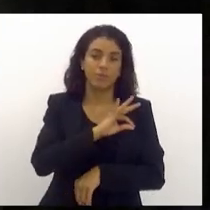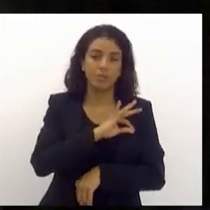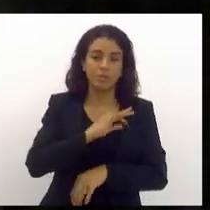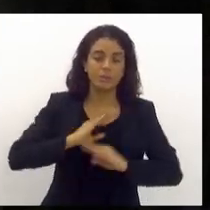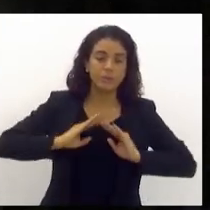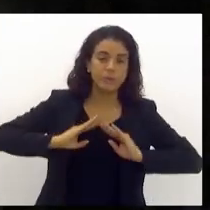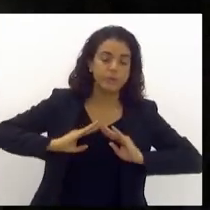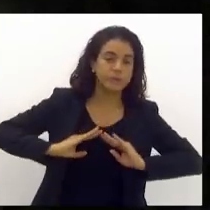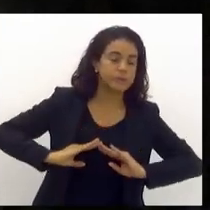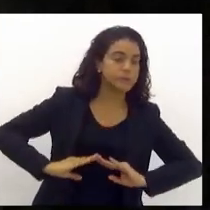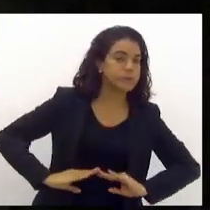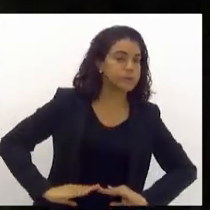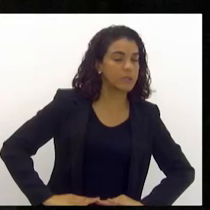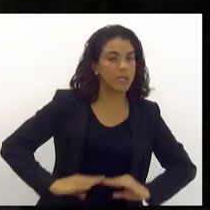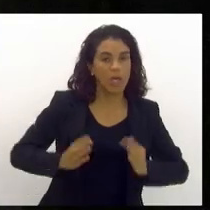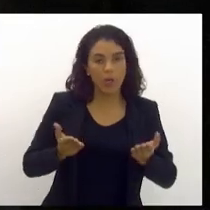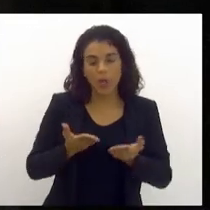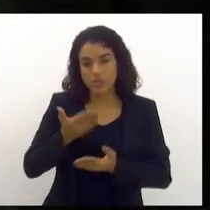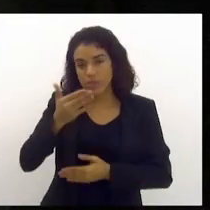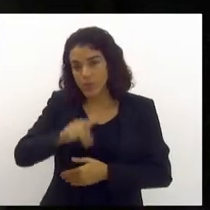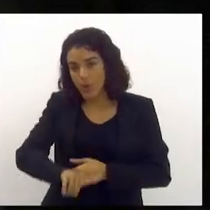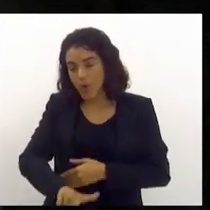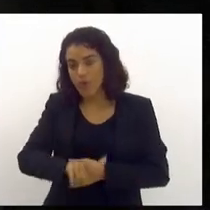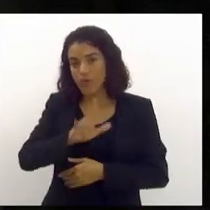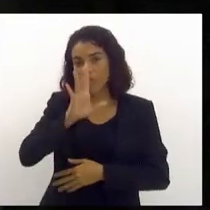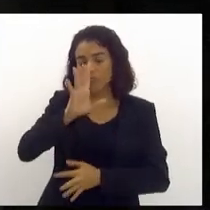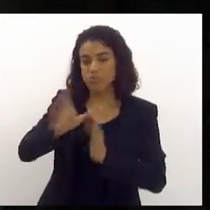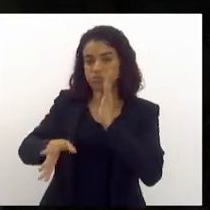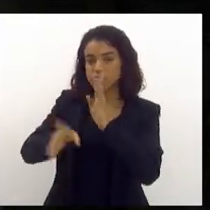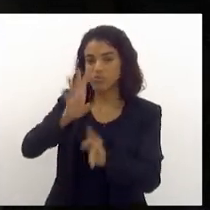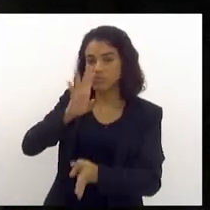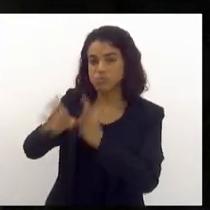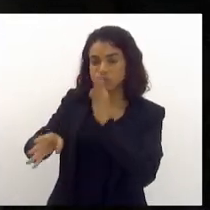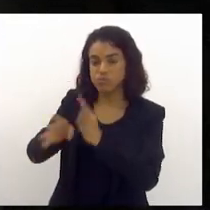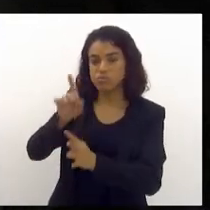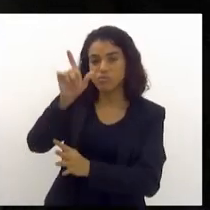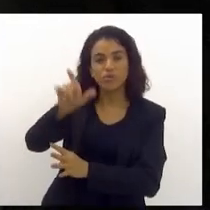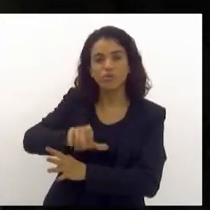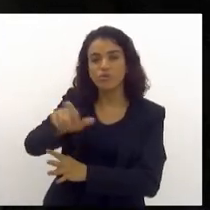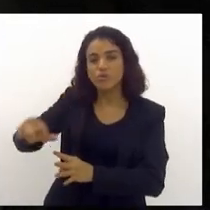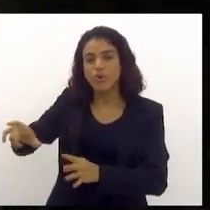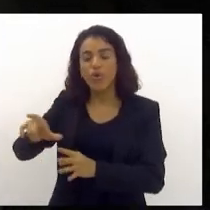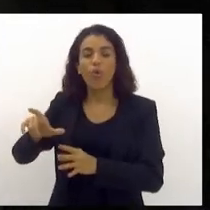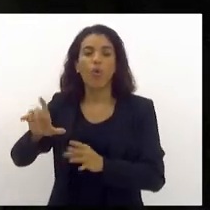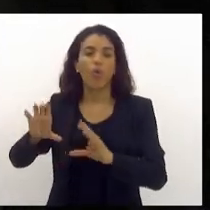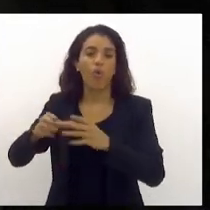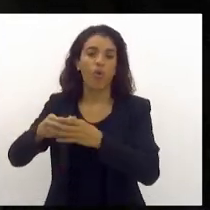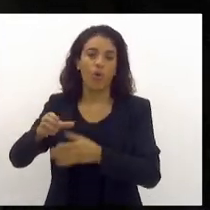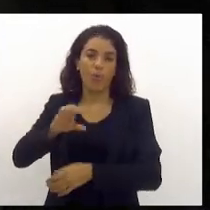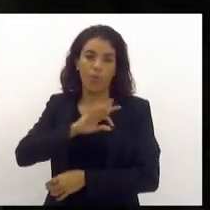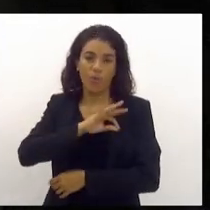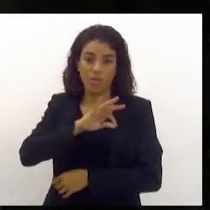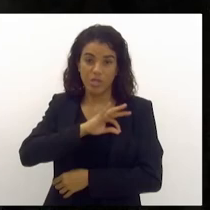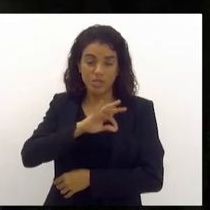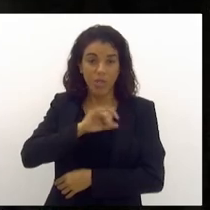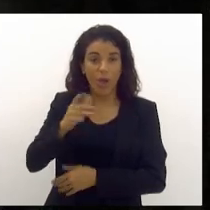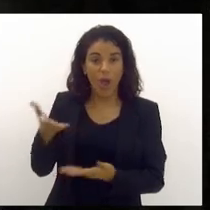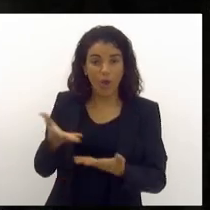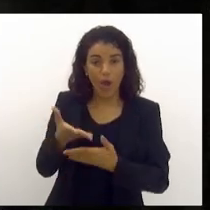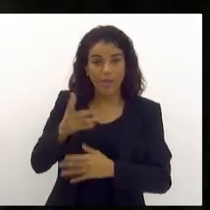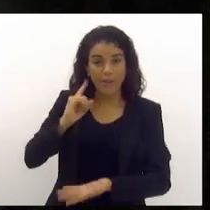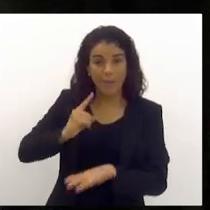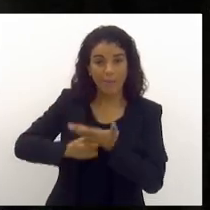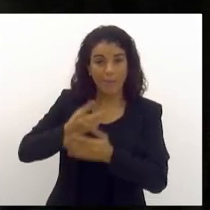desmotivada, agora mais uma vez recaindo sobre os policiais, porque agora tiraram as férias de todos os